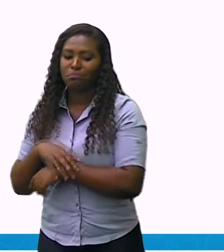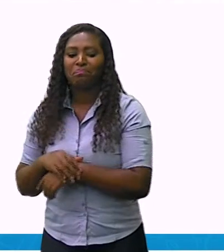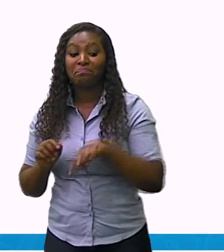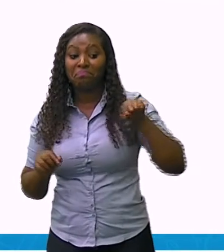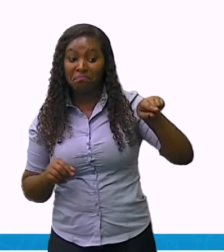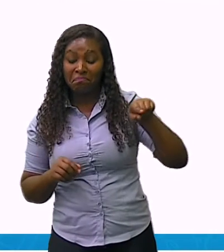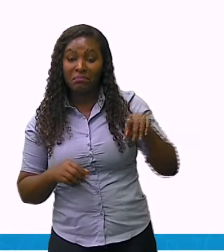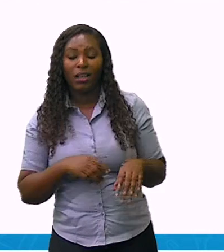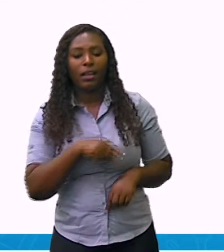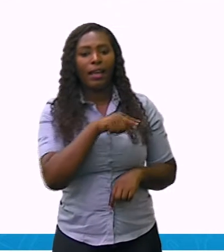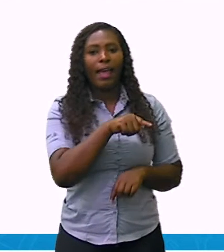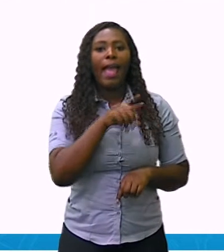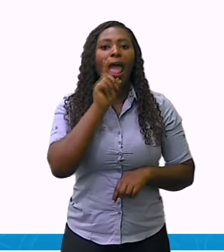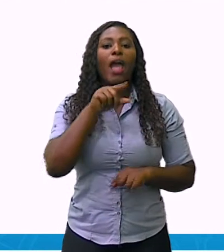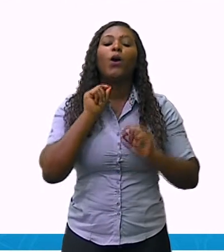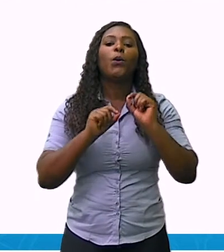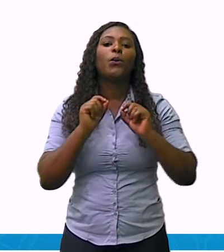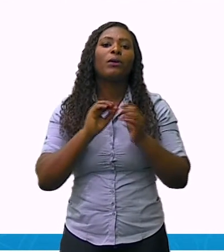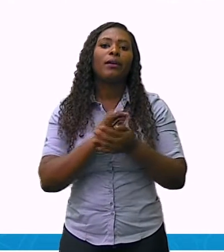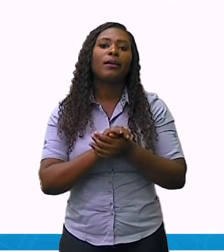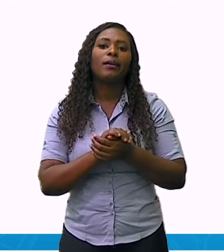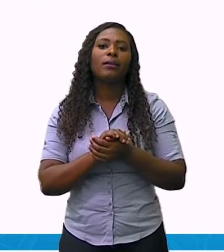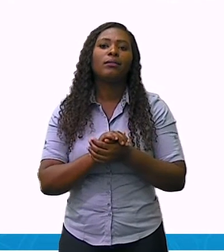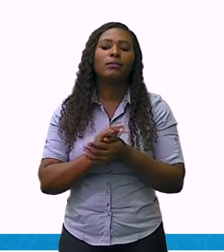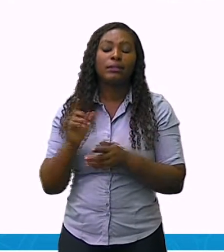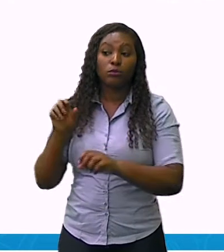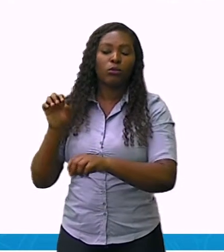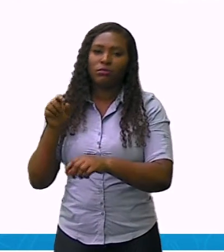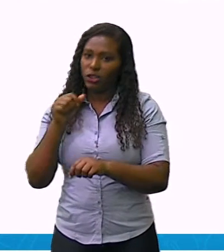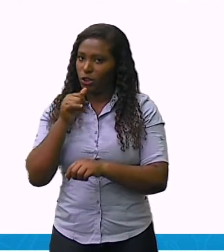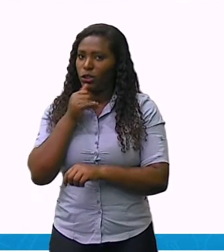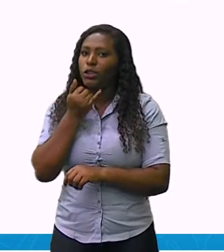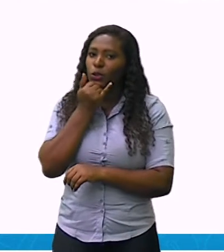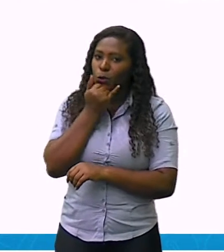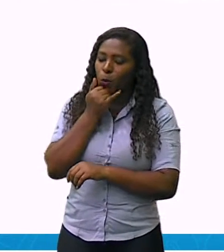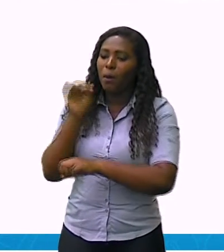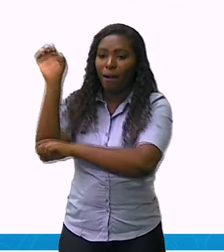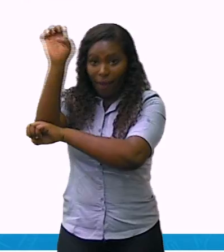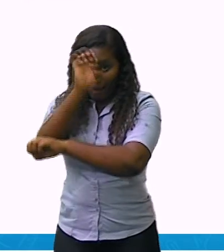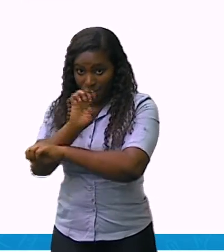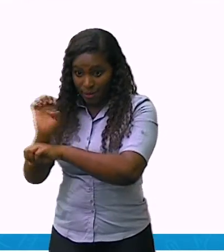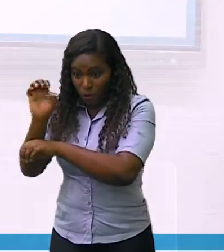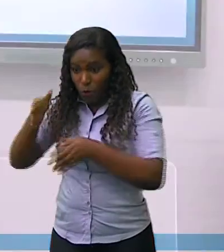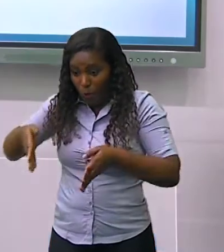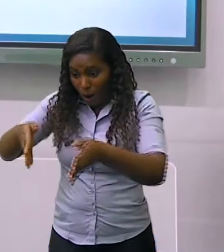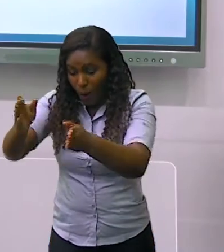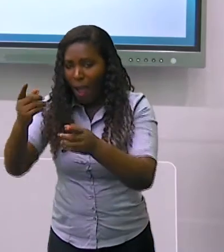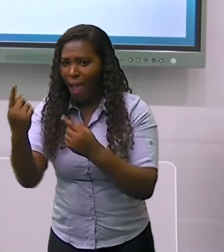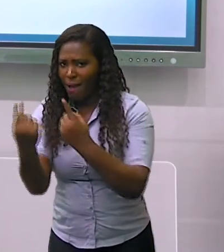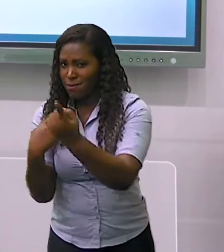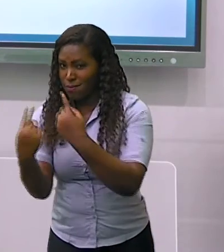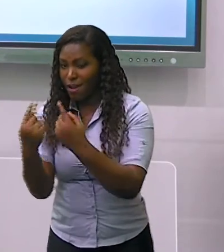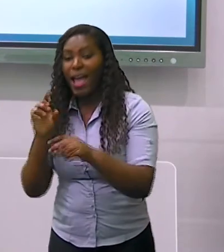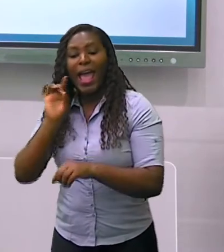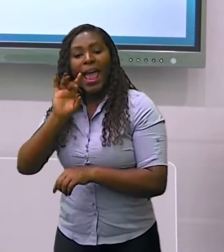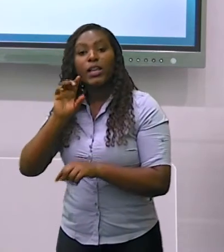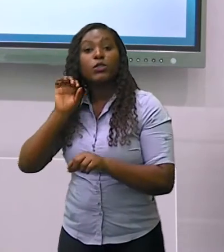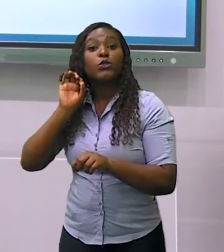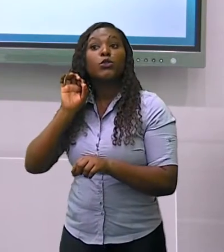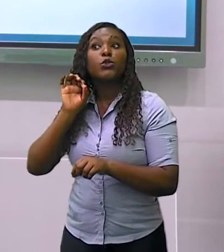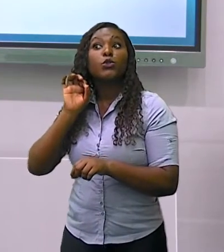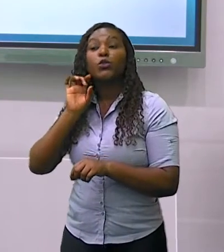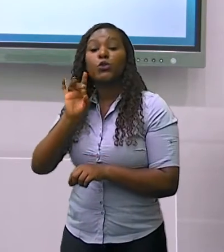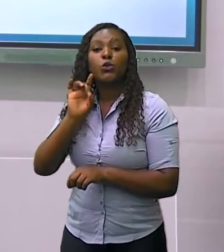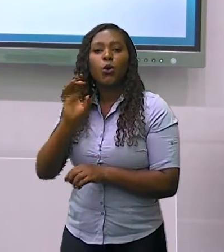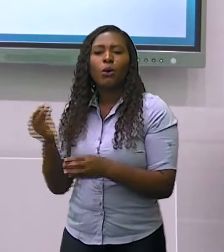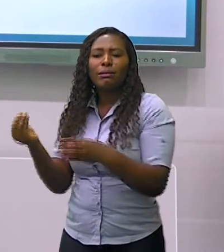passam apenas dentro do estado. Por exemplo, todas as rodovias que passam em Minas Gerais, apenas